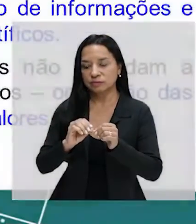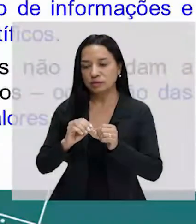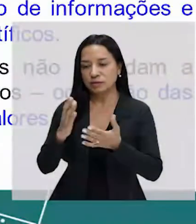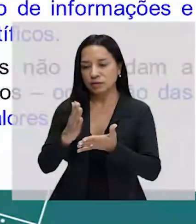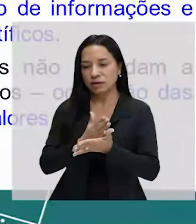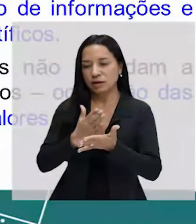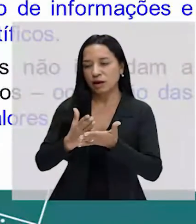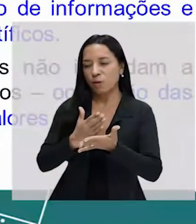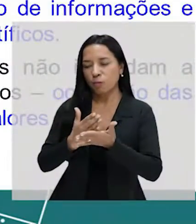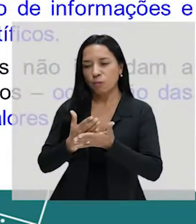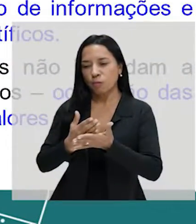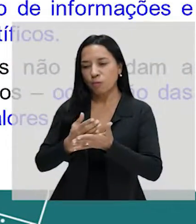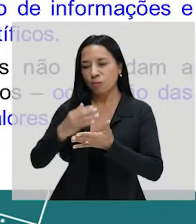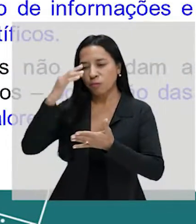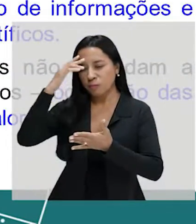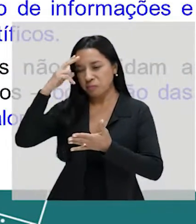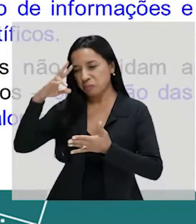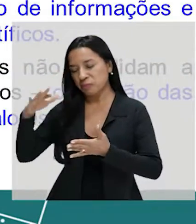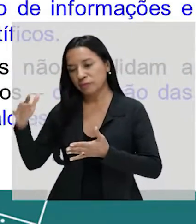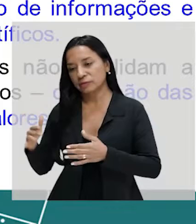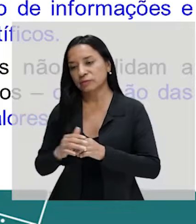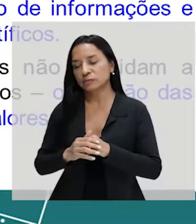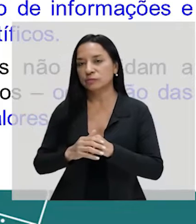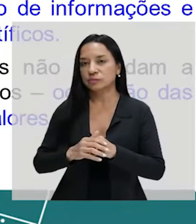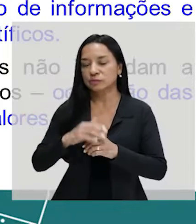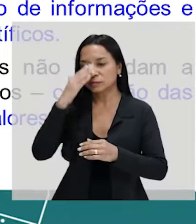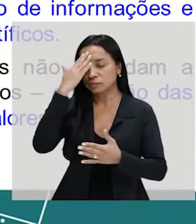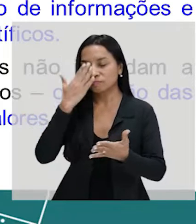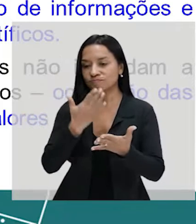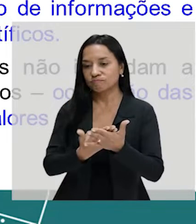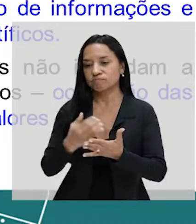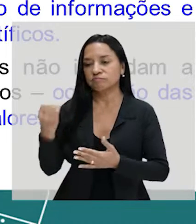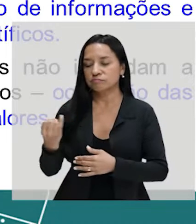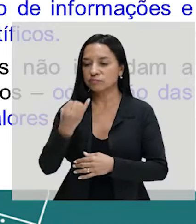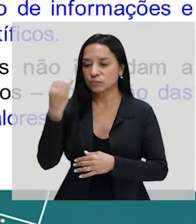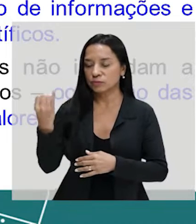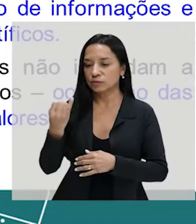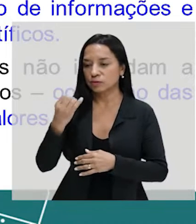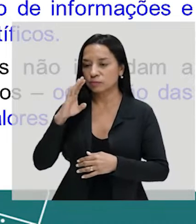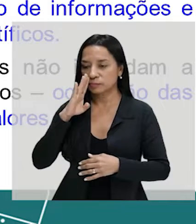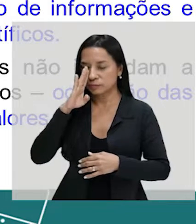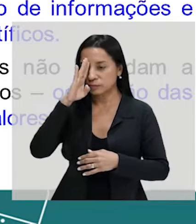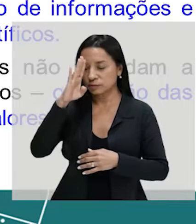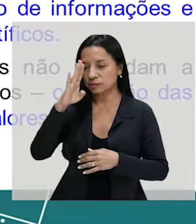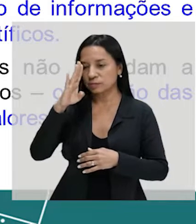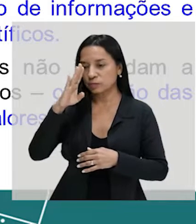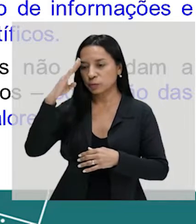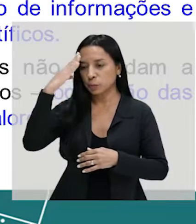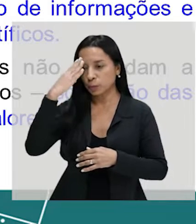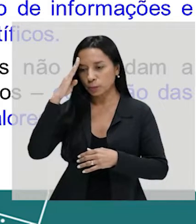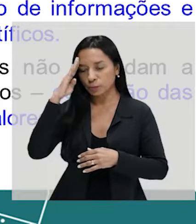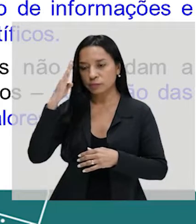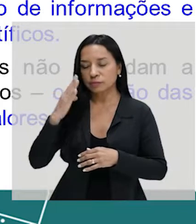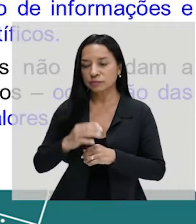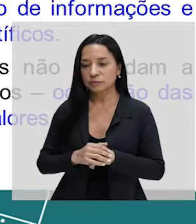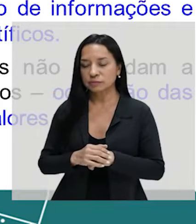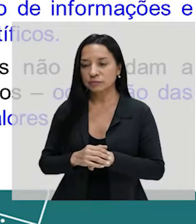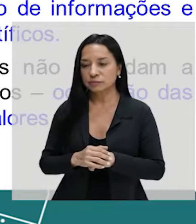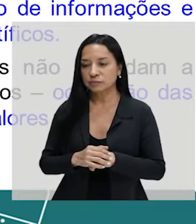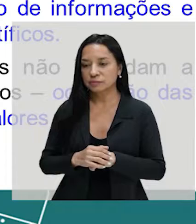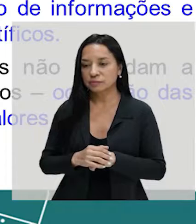reflexões o que acreditamos ser muito importante principalmente na compreensão